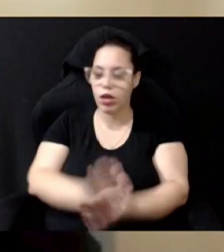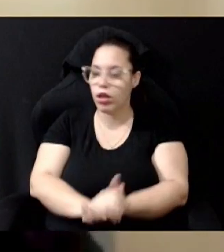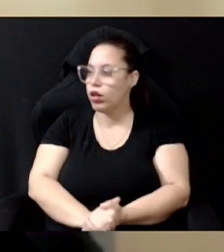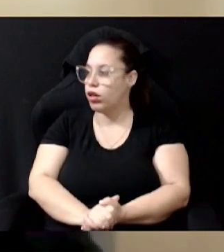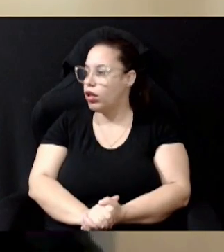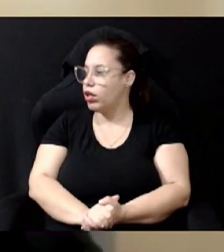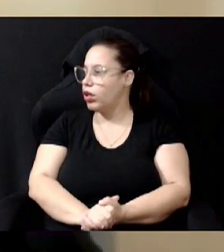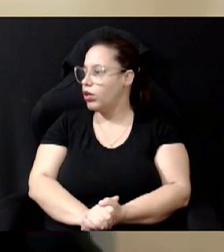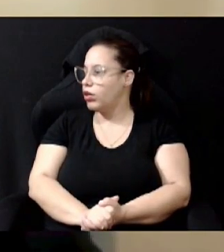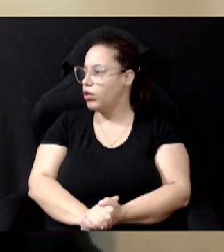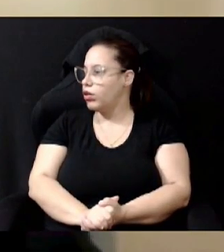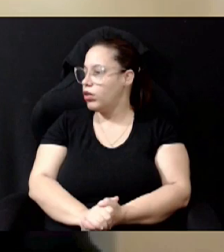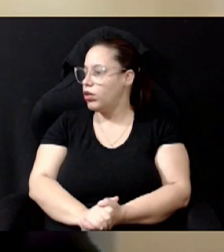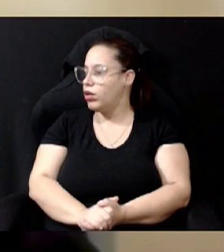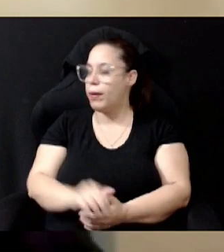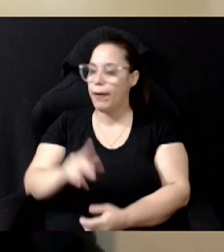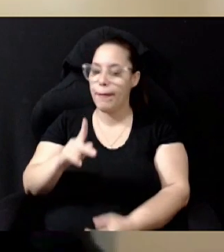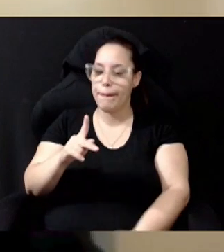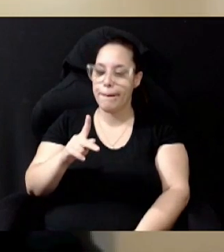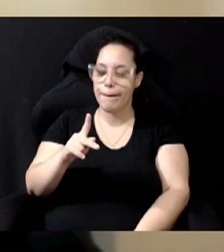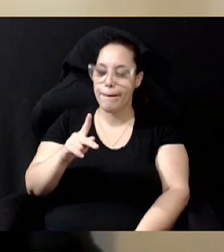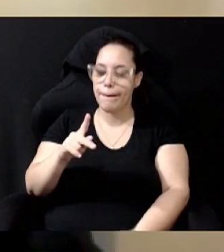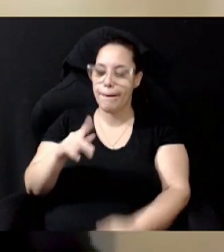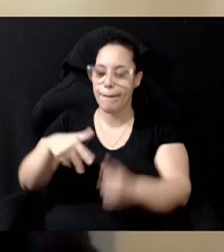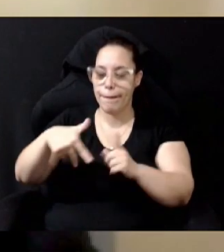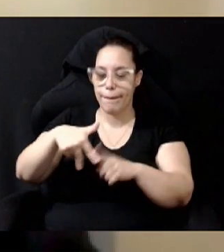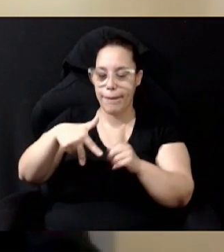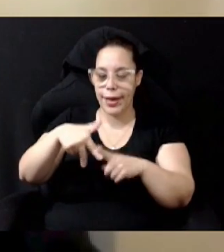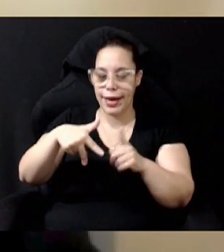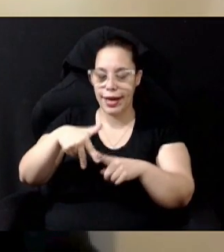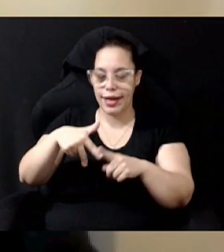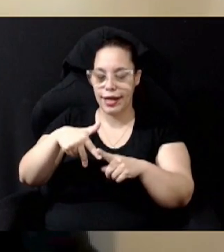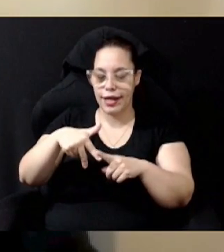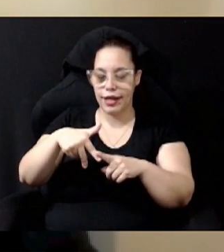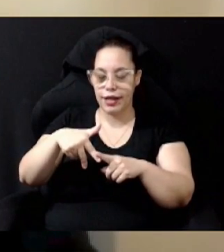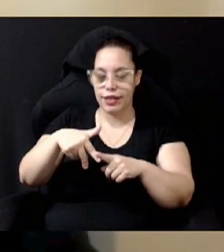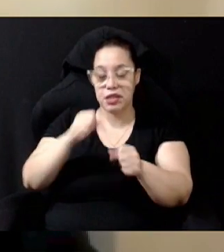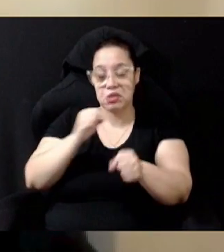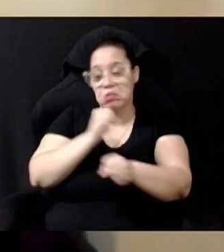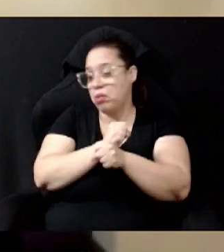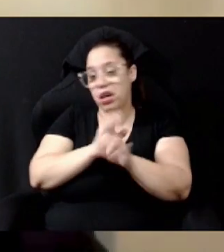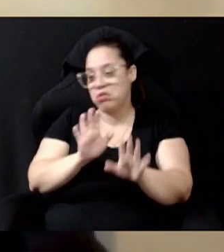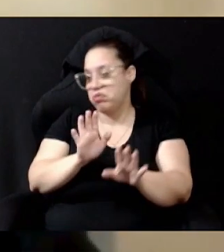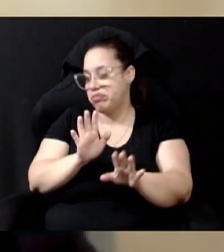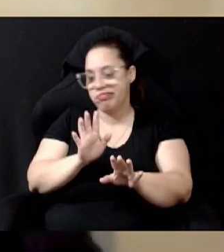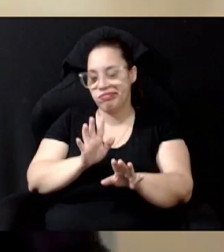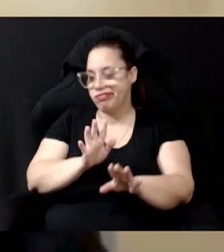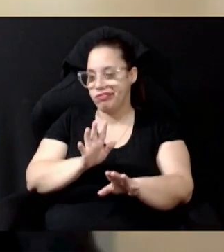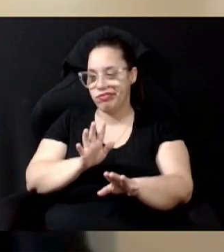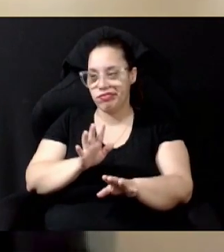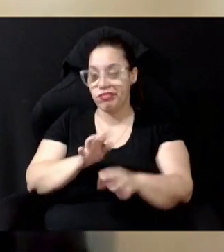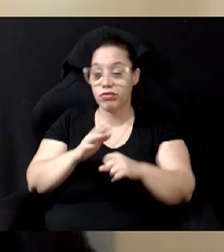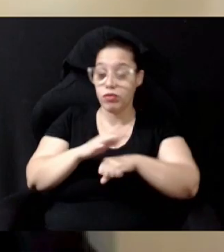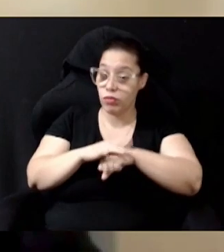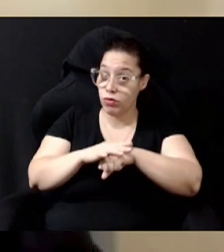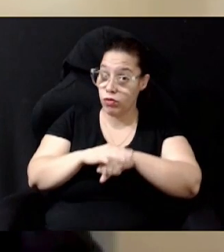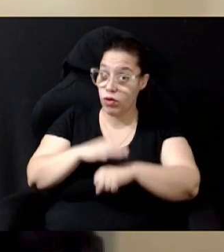Pernas inquietas têm uma característica. Ela pode ser uma doença em si própria,